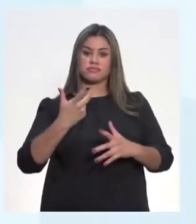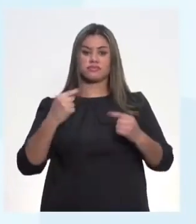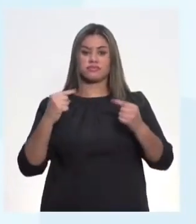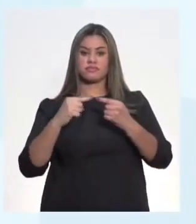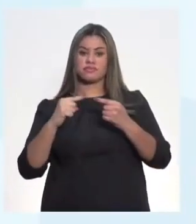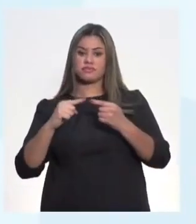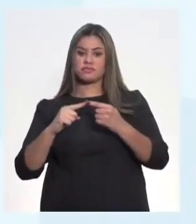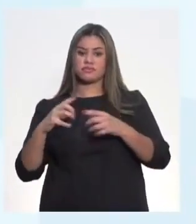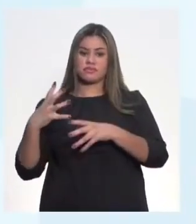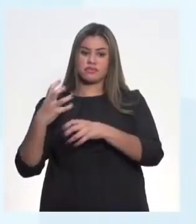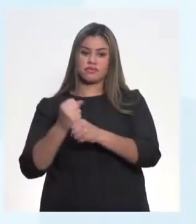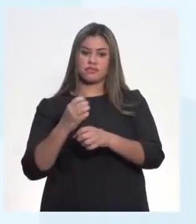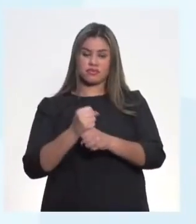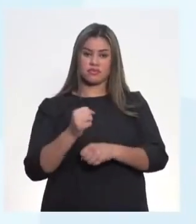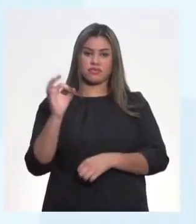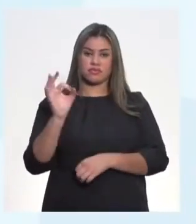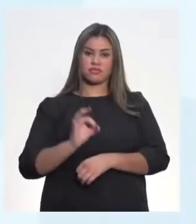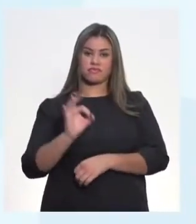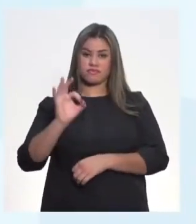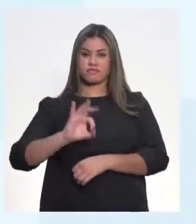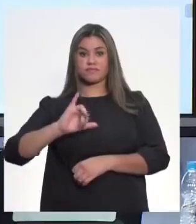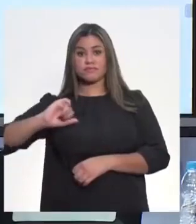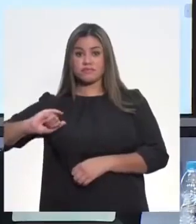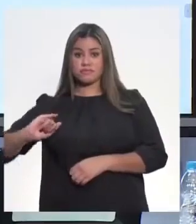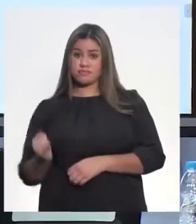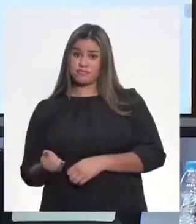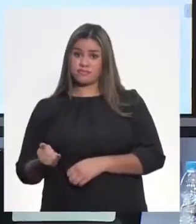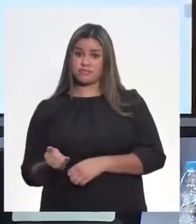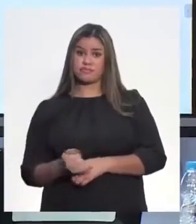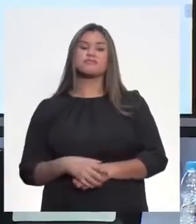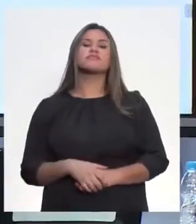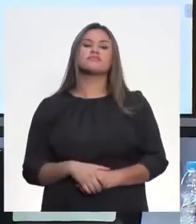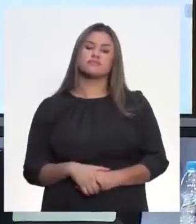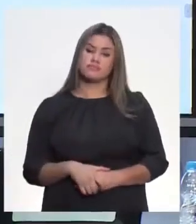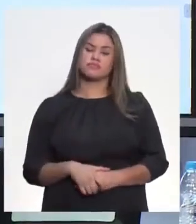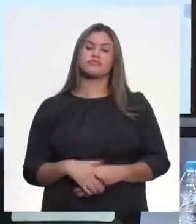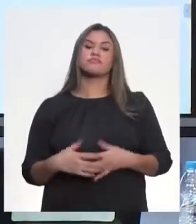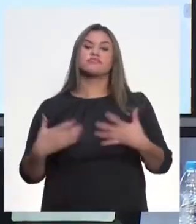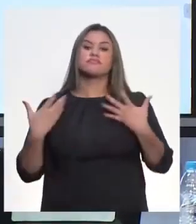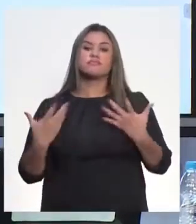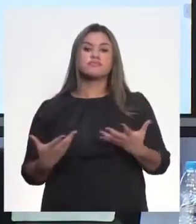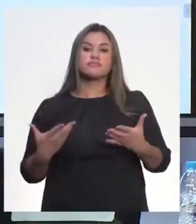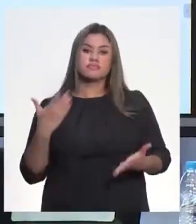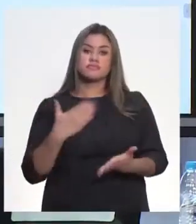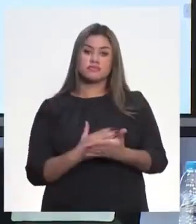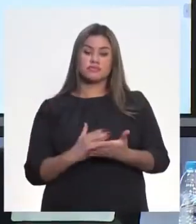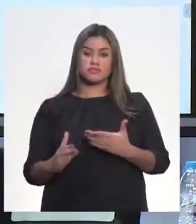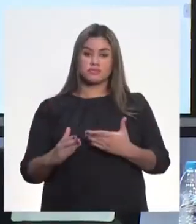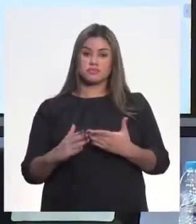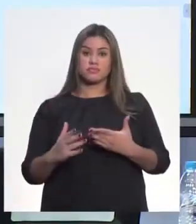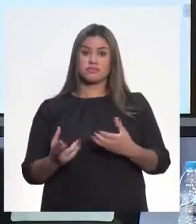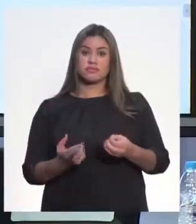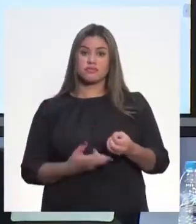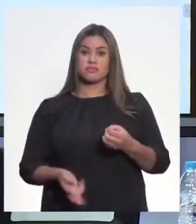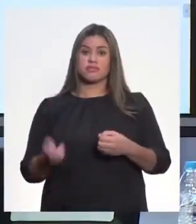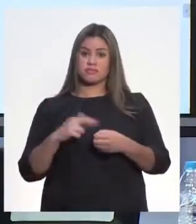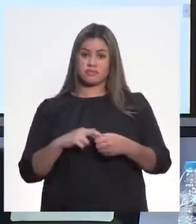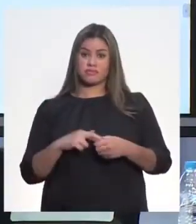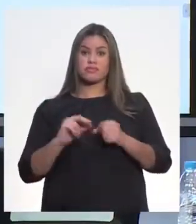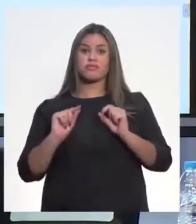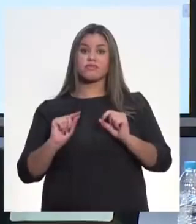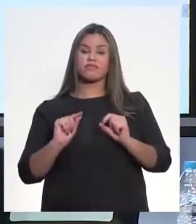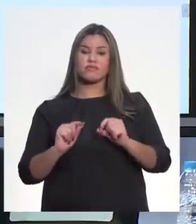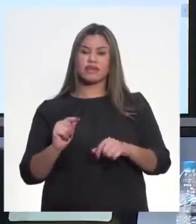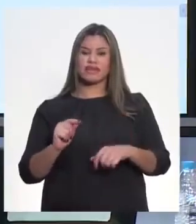de percentuais sucessivos. Então, a gente começa retomando aquele problema de ontem, que o Jonas